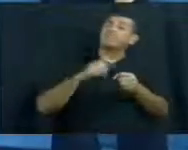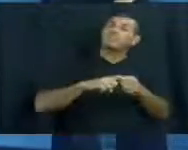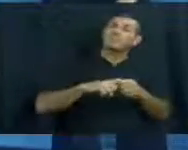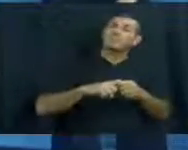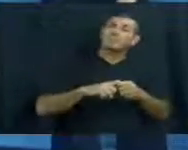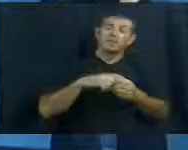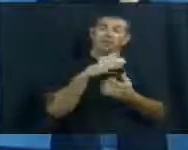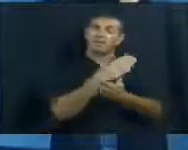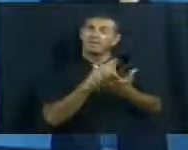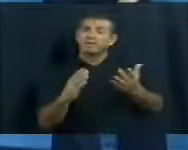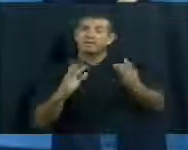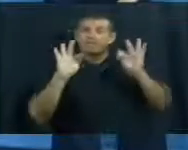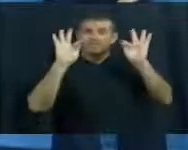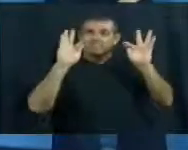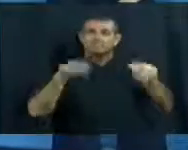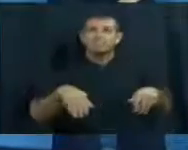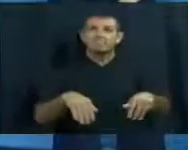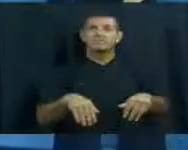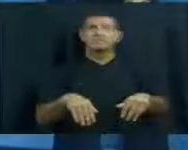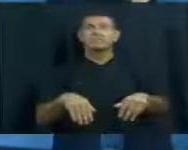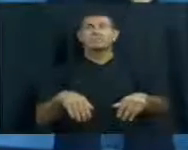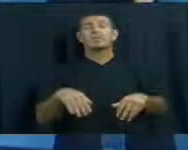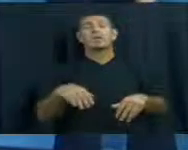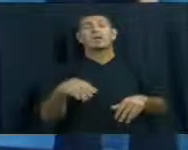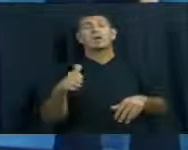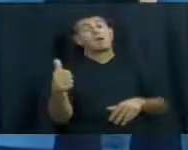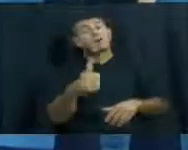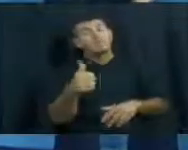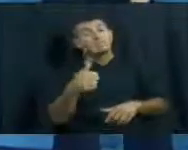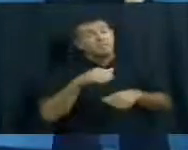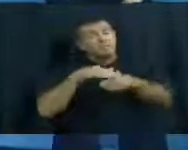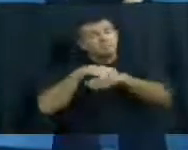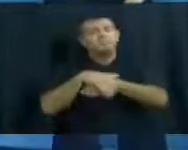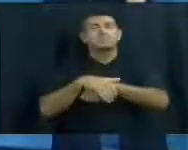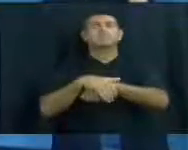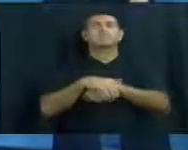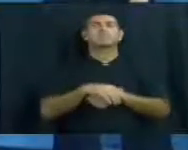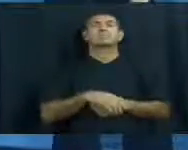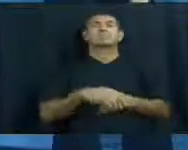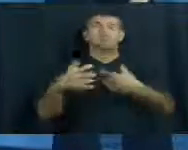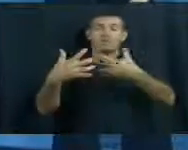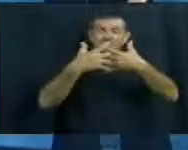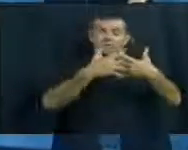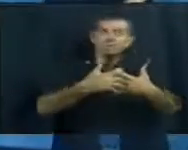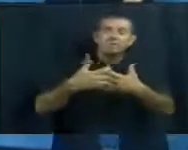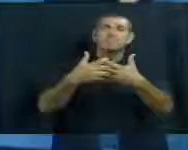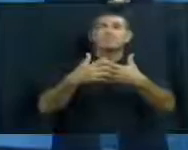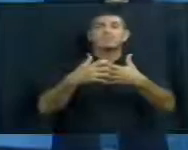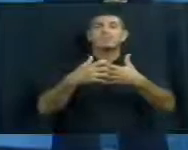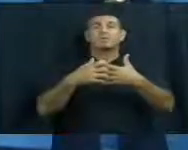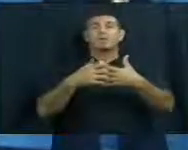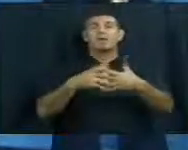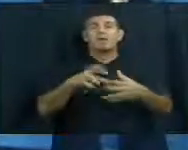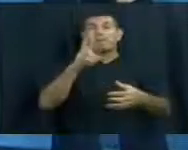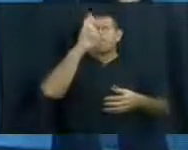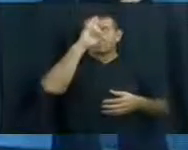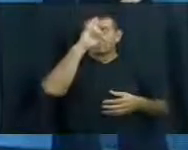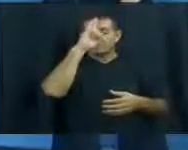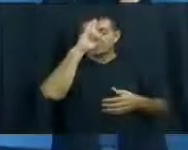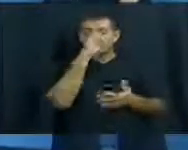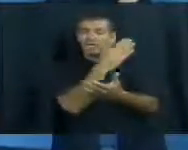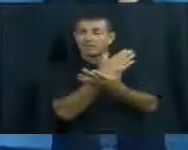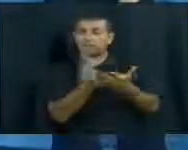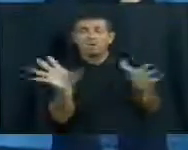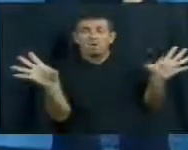encerrando o desfile, exatamente às 23 horas, encerra-se o trio elétrico, e às 0 hora encerra-se o